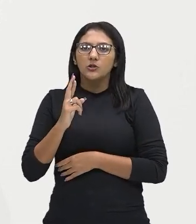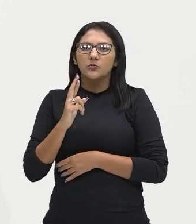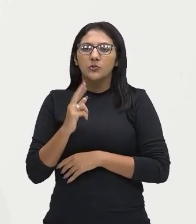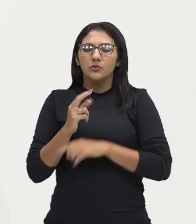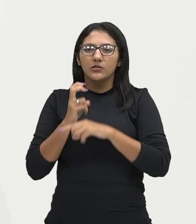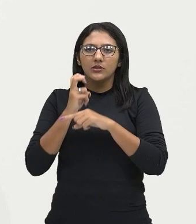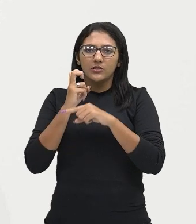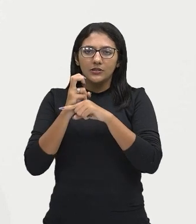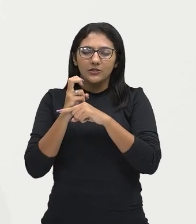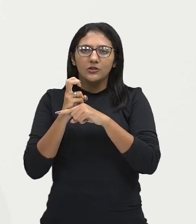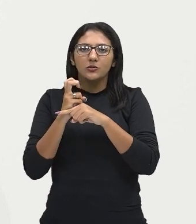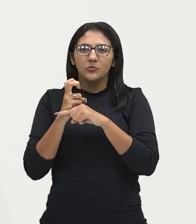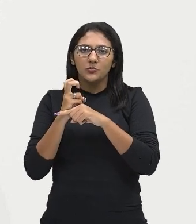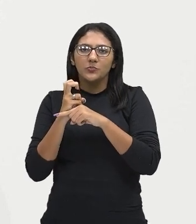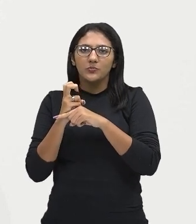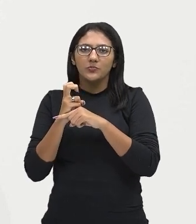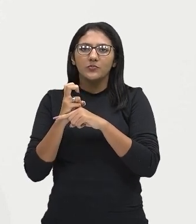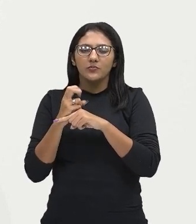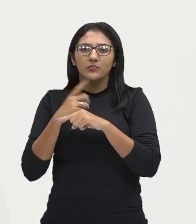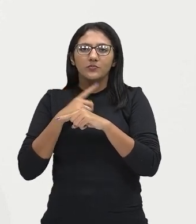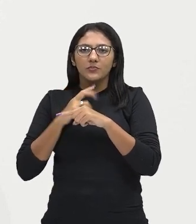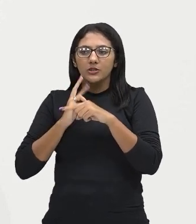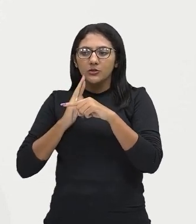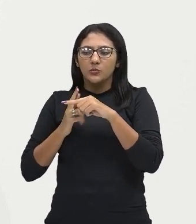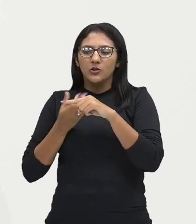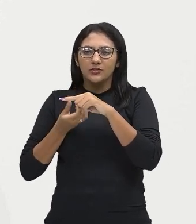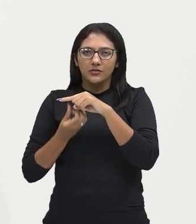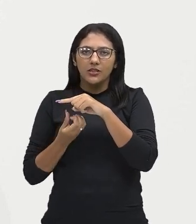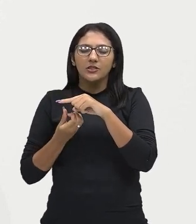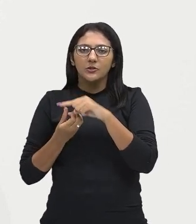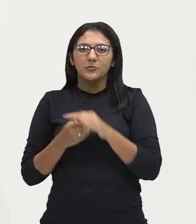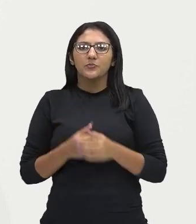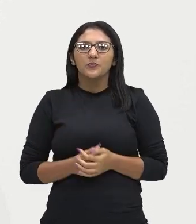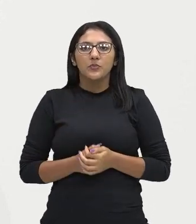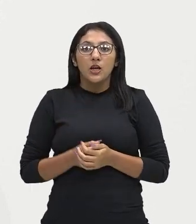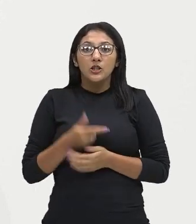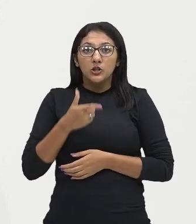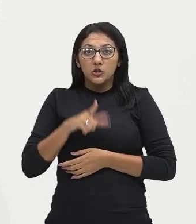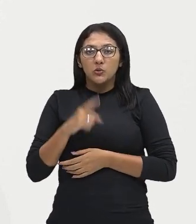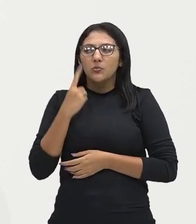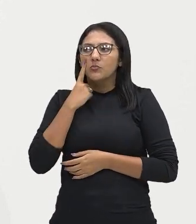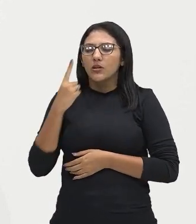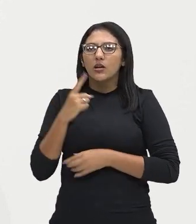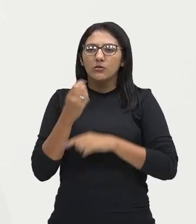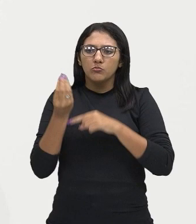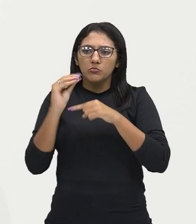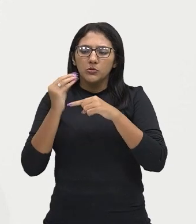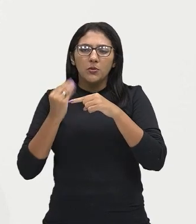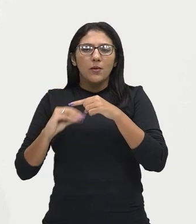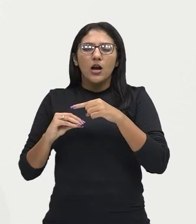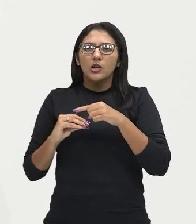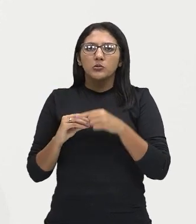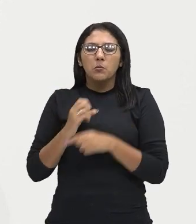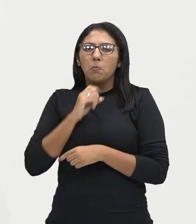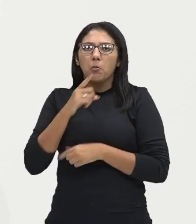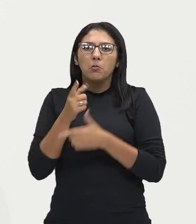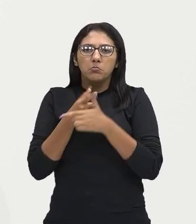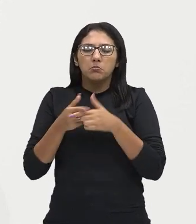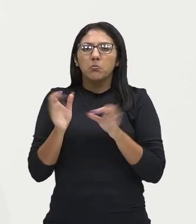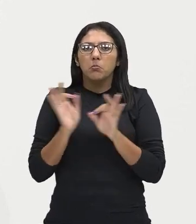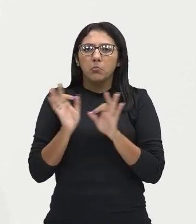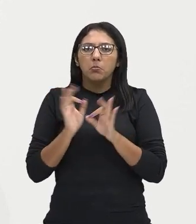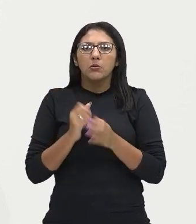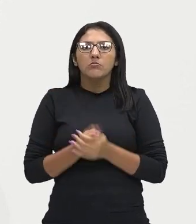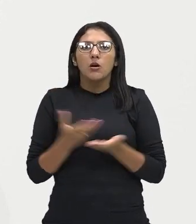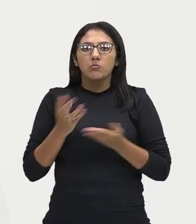é 5 e 2 vezes 3 é 6. De novo, essa fração já é uma fração irredutível. Fechamos então a resposta aí da